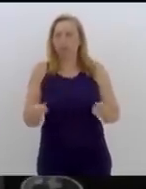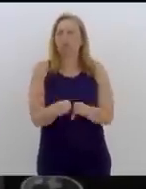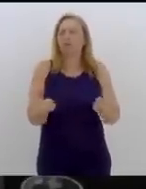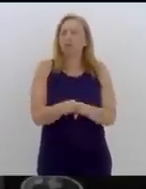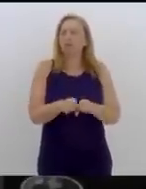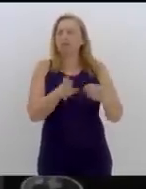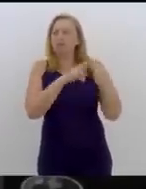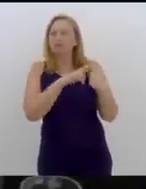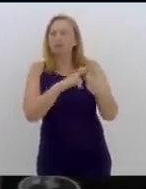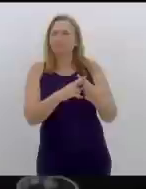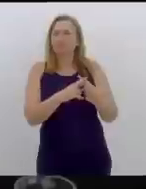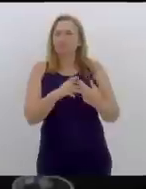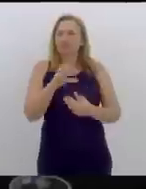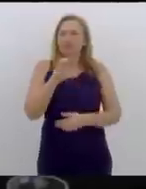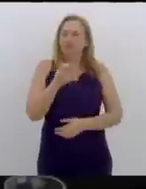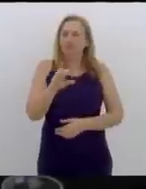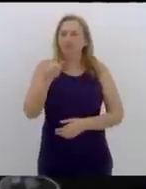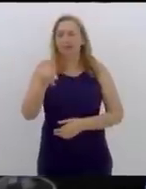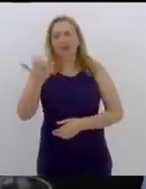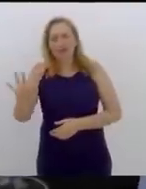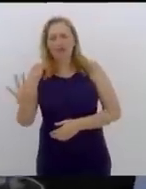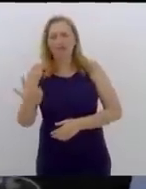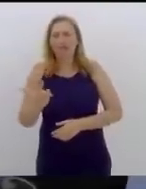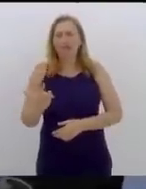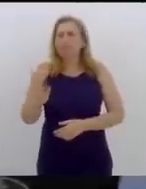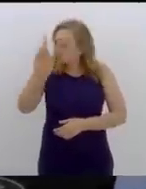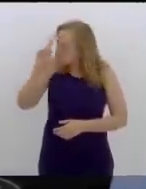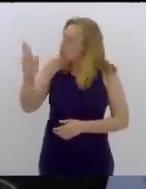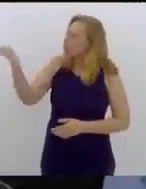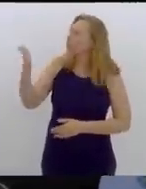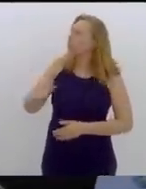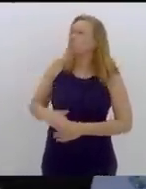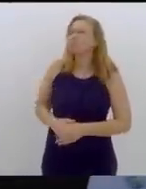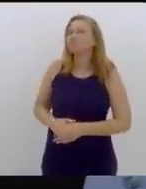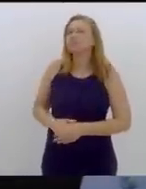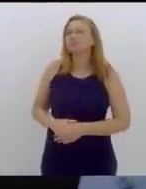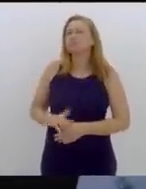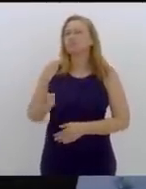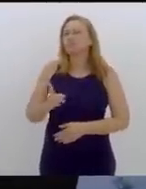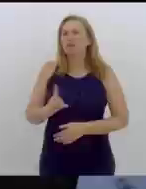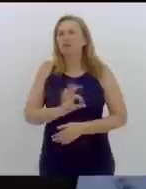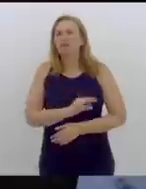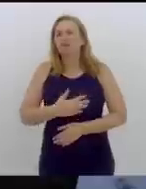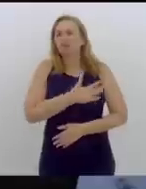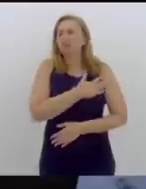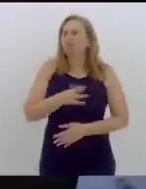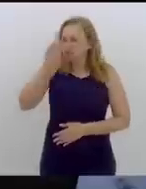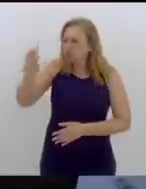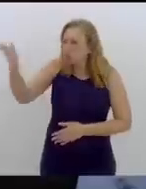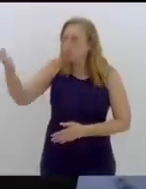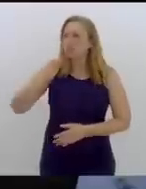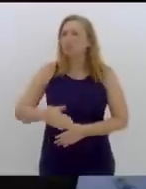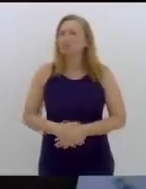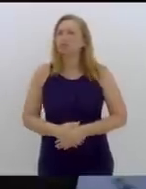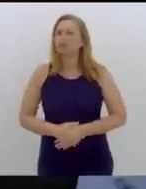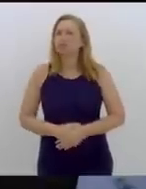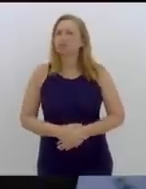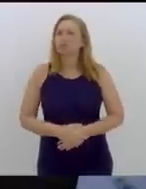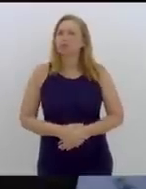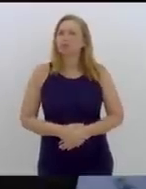responsabilizar o CPF Vamos botar do senhor a polícia militar não o senhor